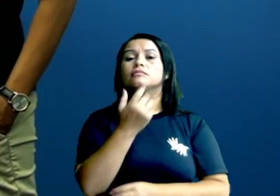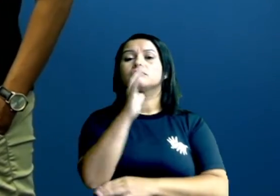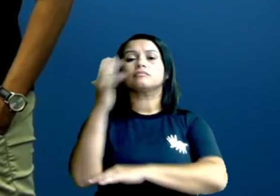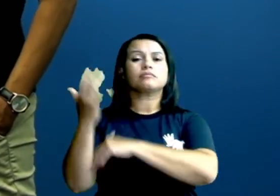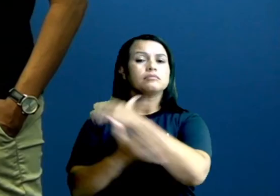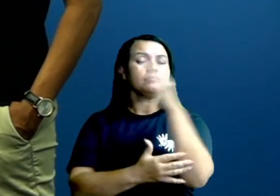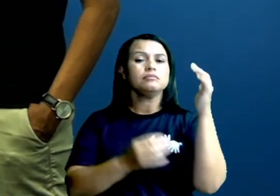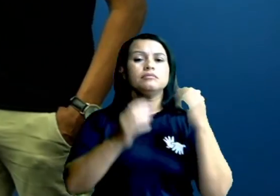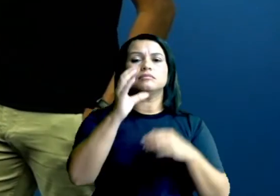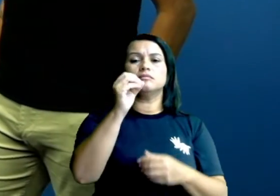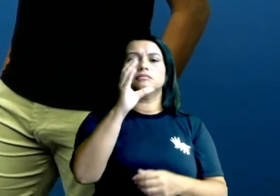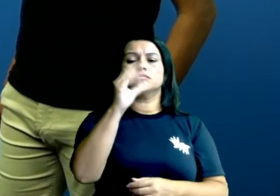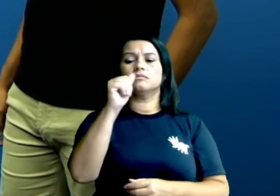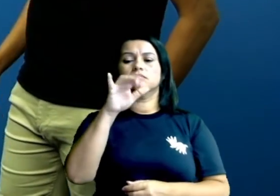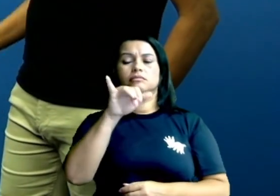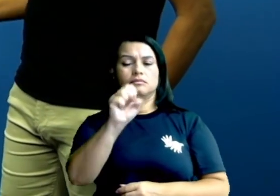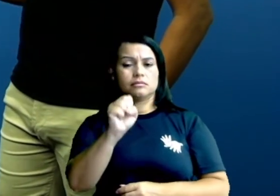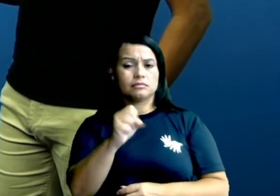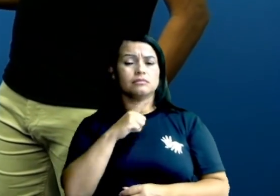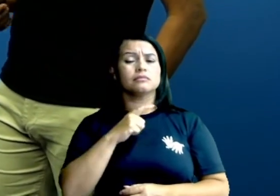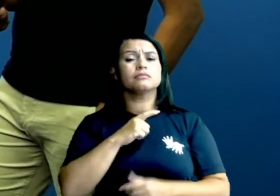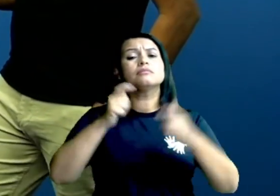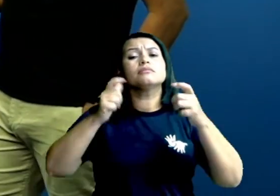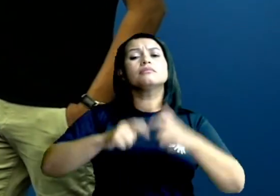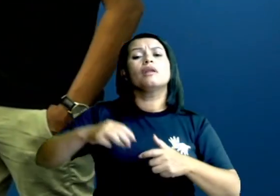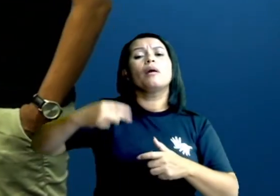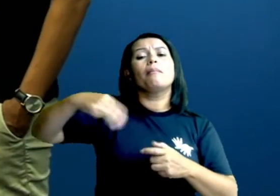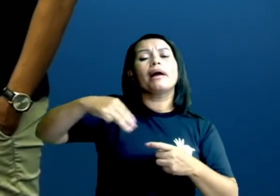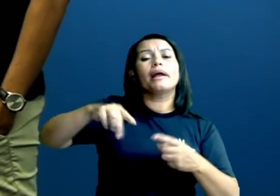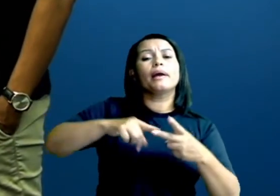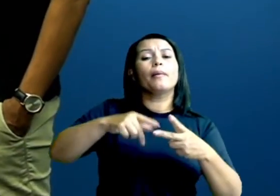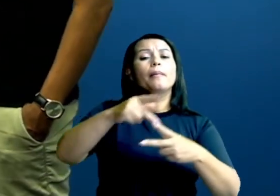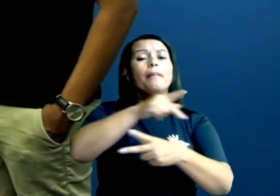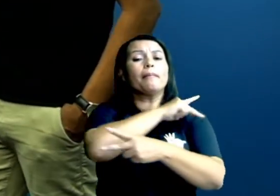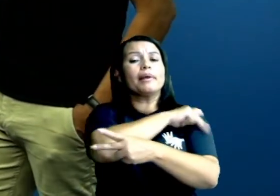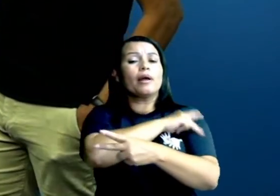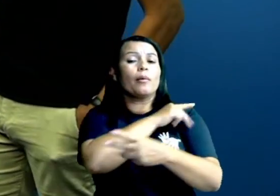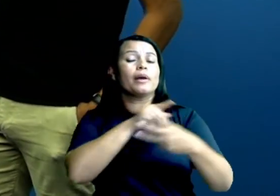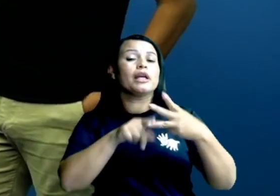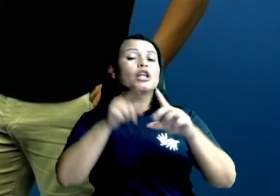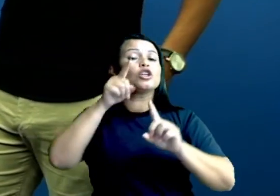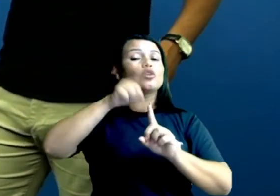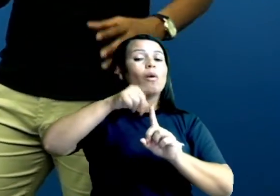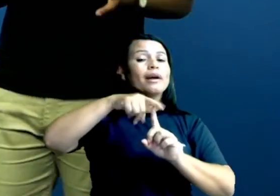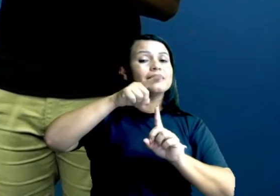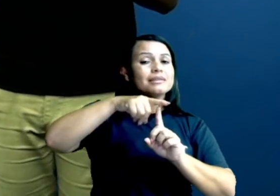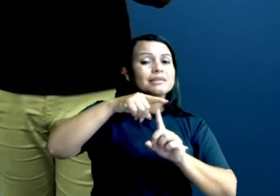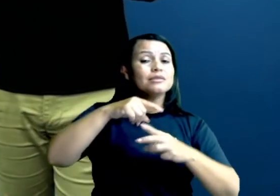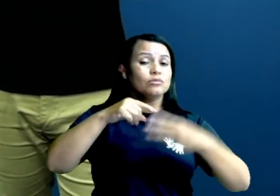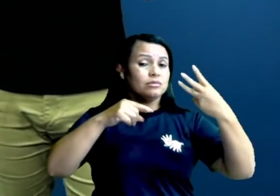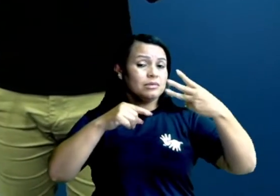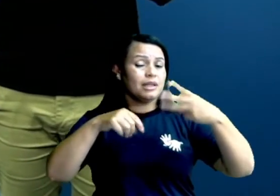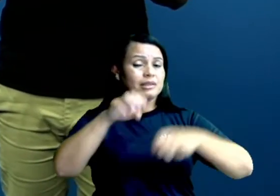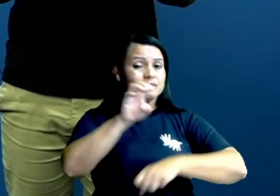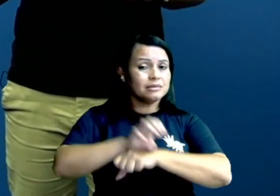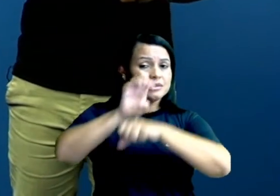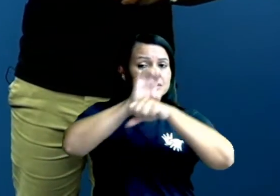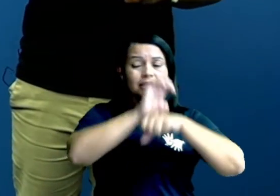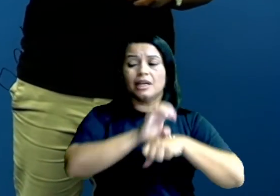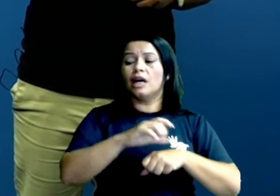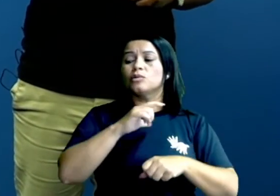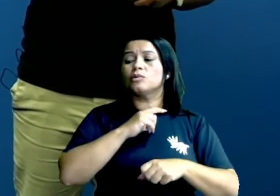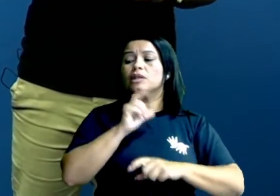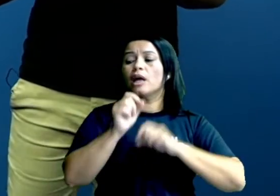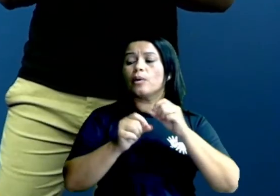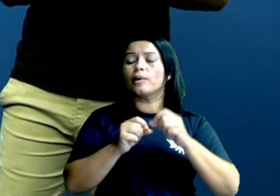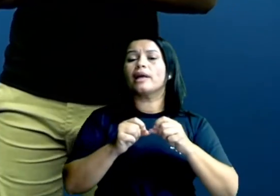ocorre basicamente nos territórios aí dos estados do Maranhão, Piauí e Tocantins. É uma vegetação marcada pela presença de palmeiras,